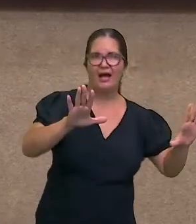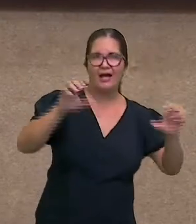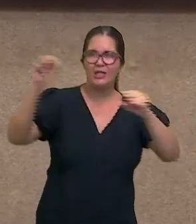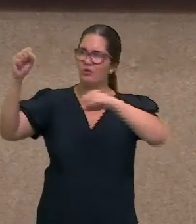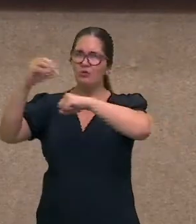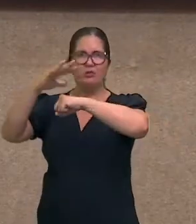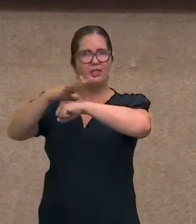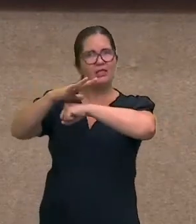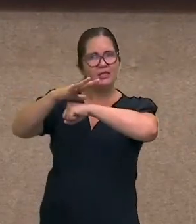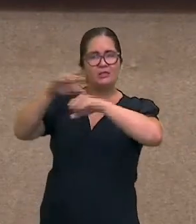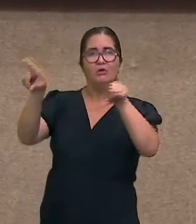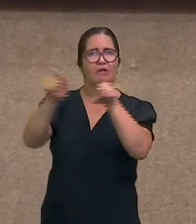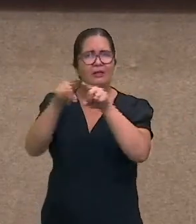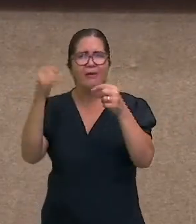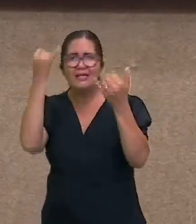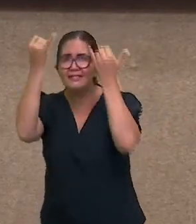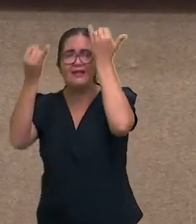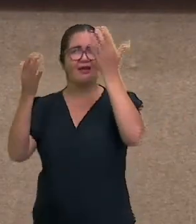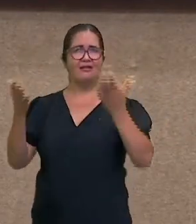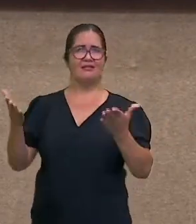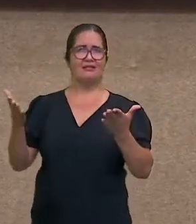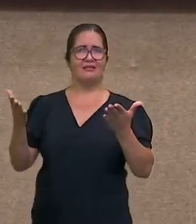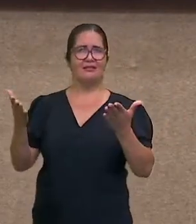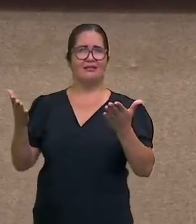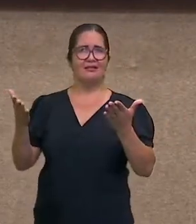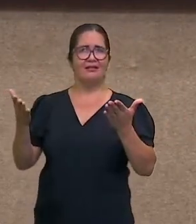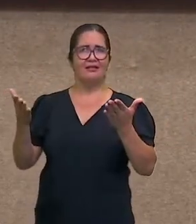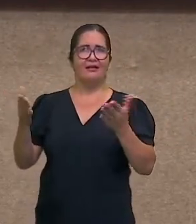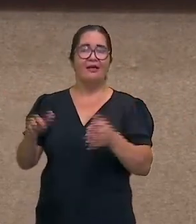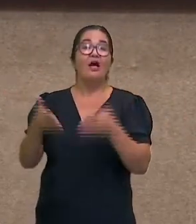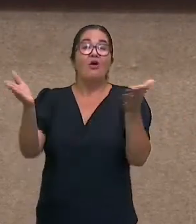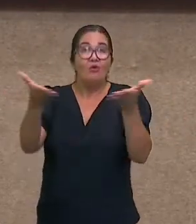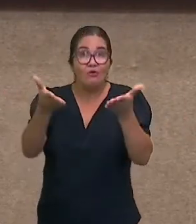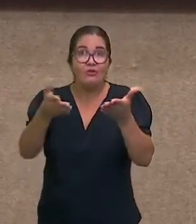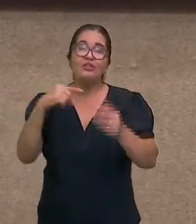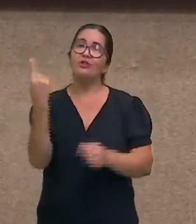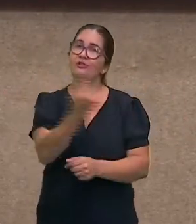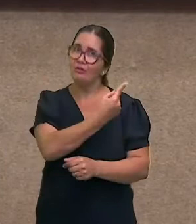chegaram, de certa medida, até os nossos dias?